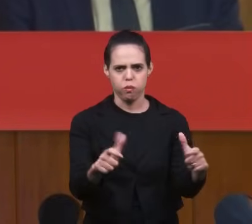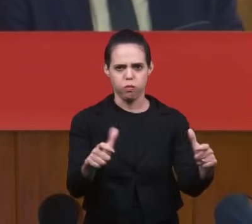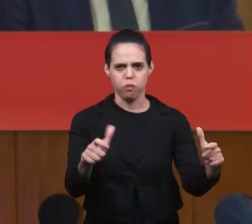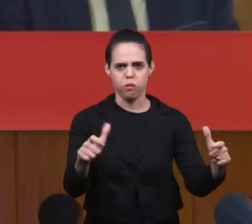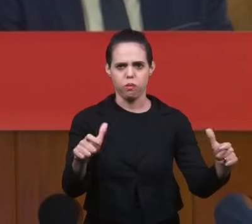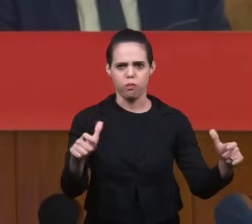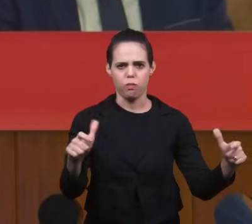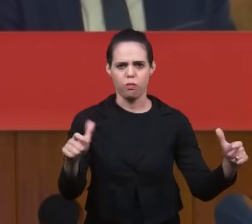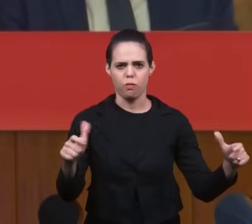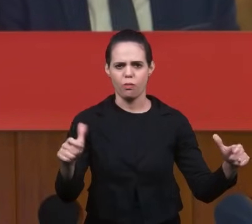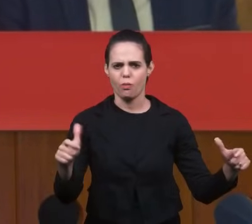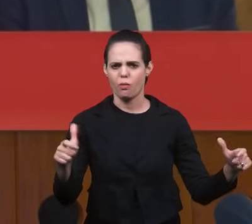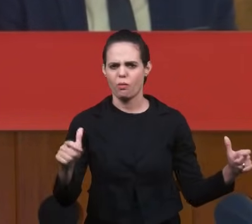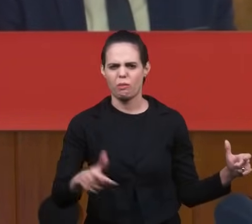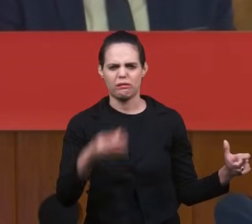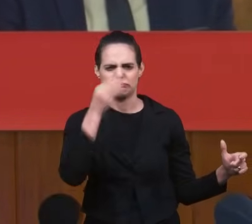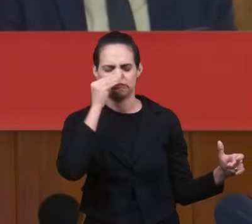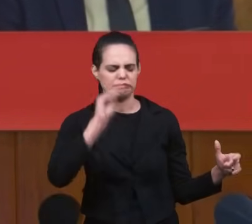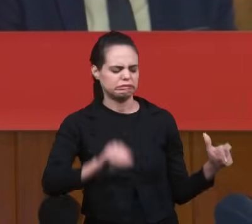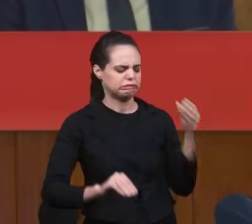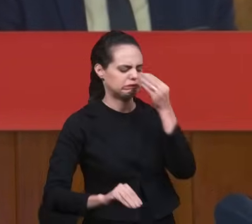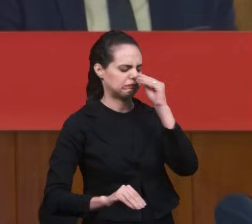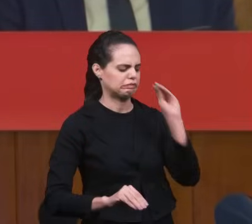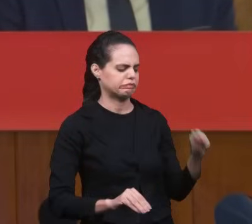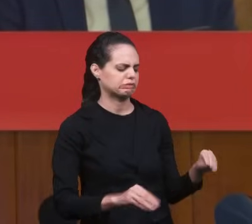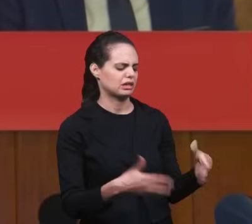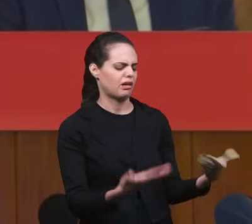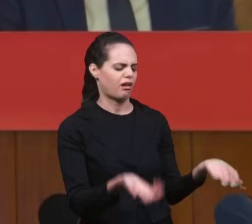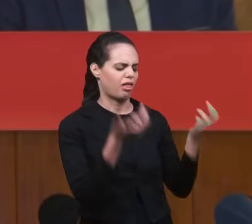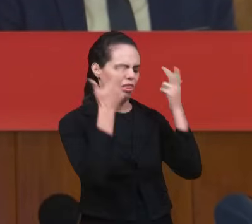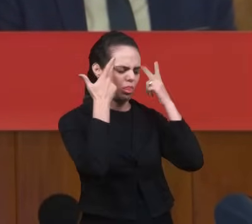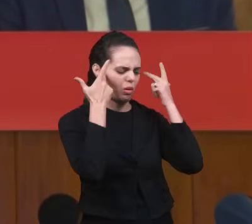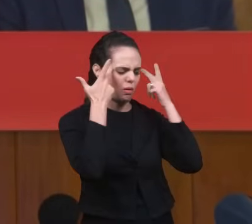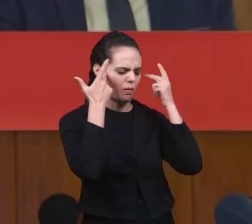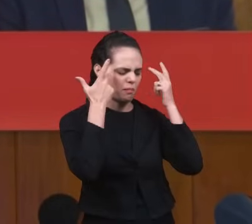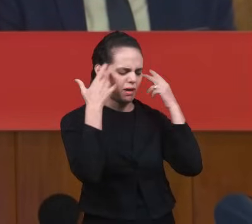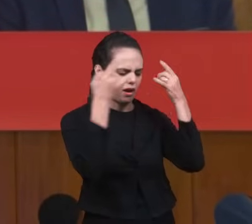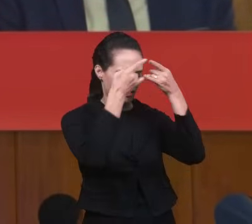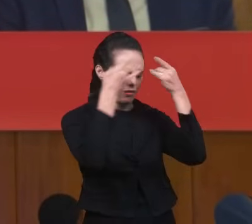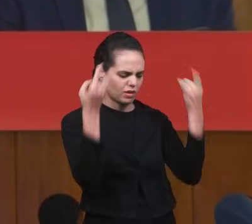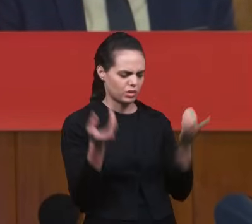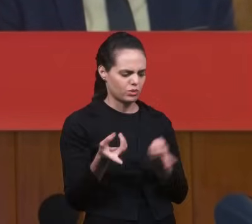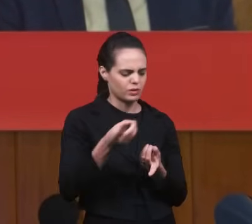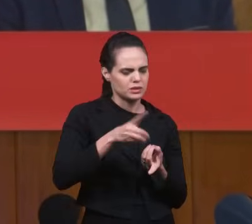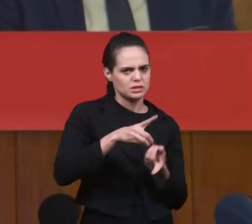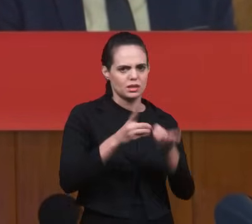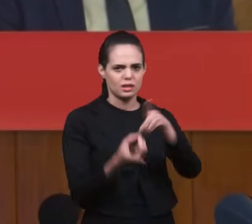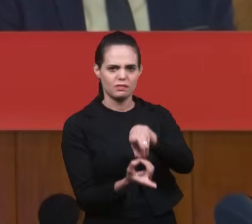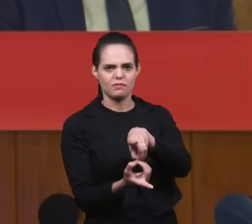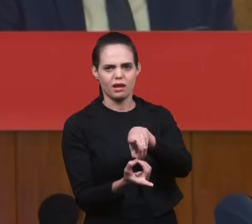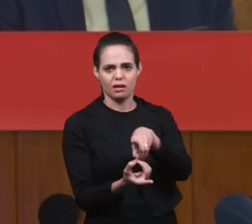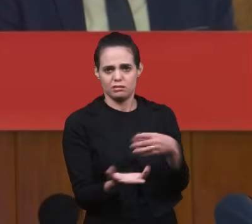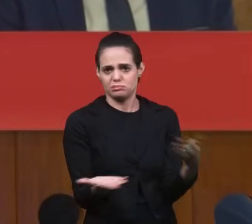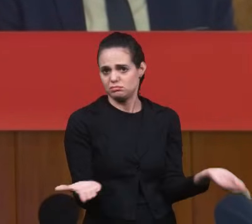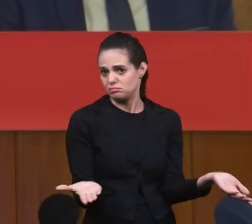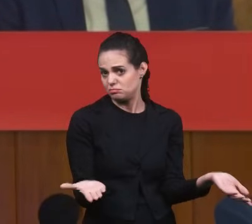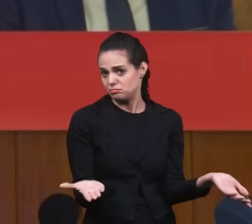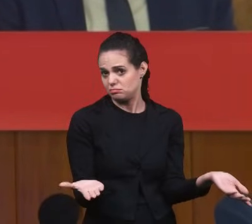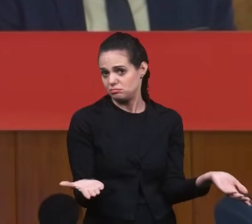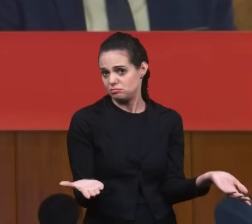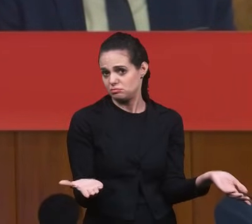com a realidade das coisas. Então, há uma inversão dos valores que ninguém entende por